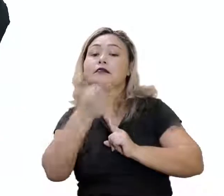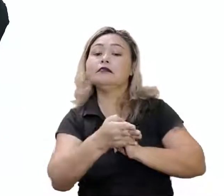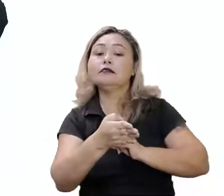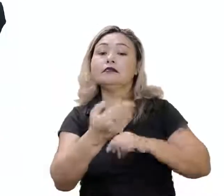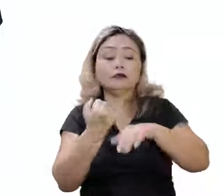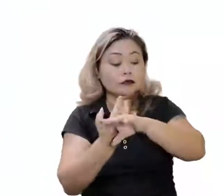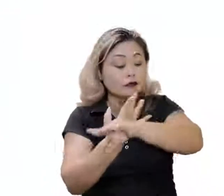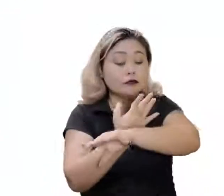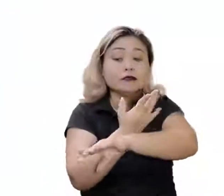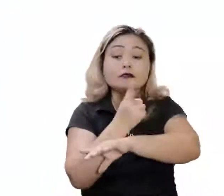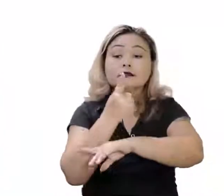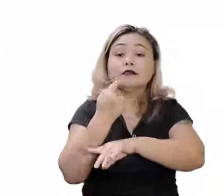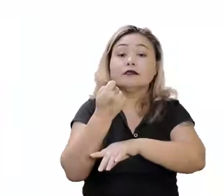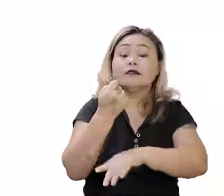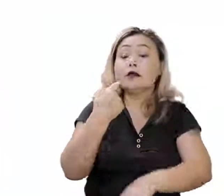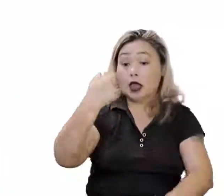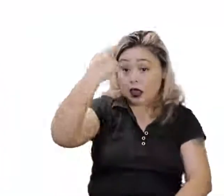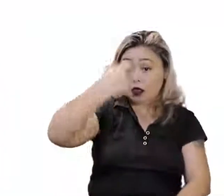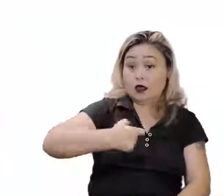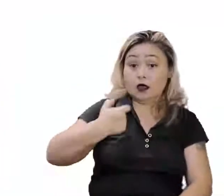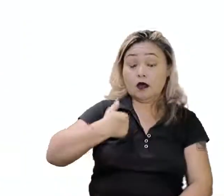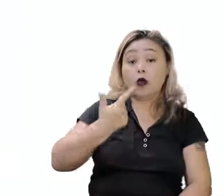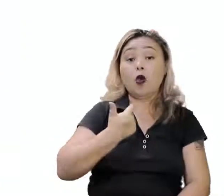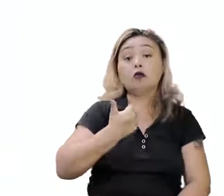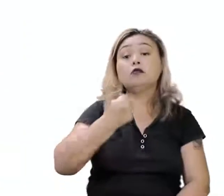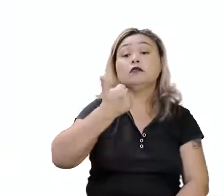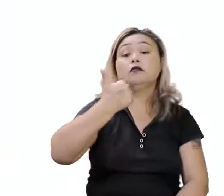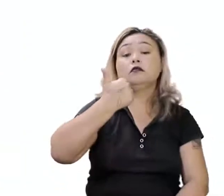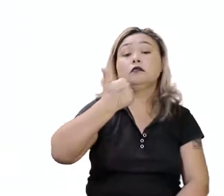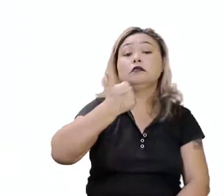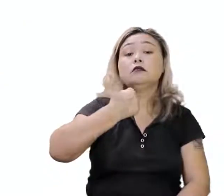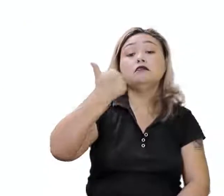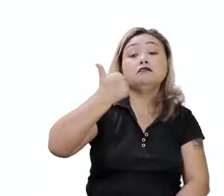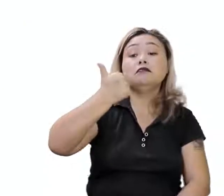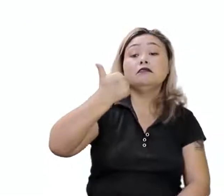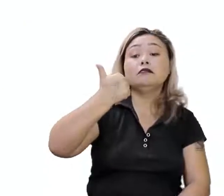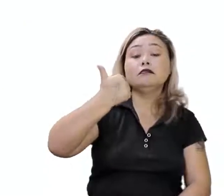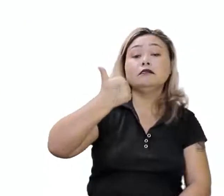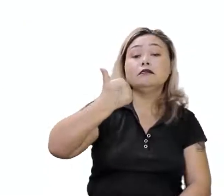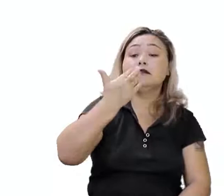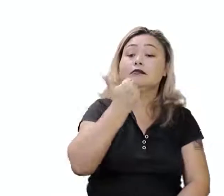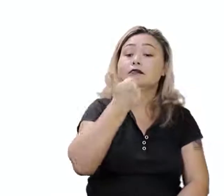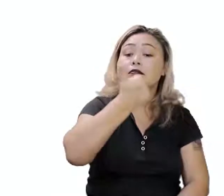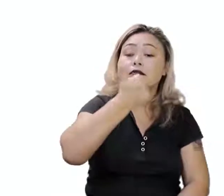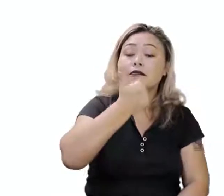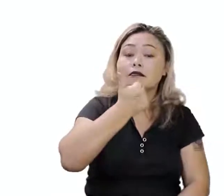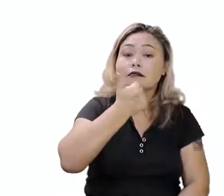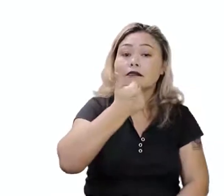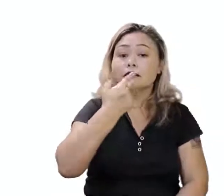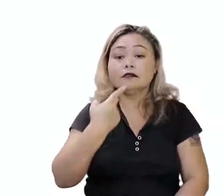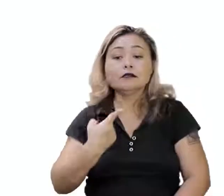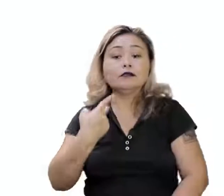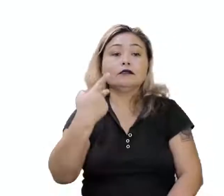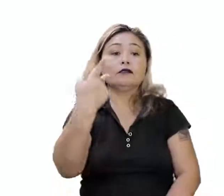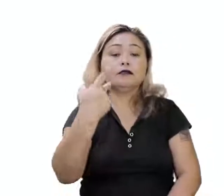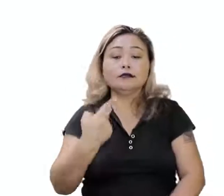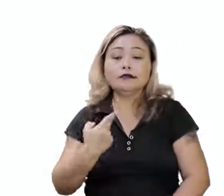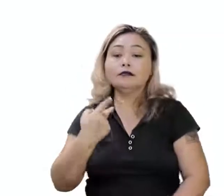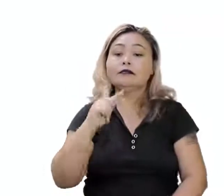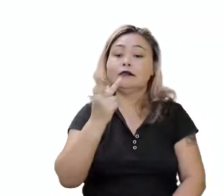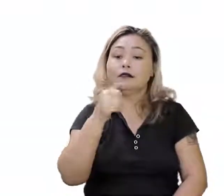do vegetal, eu vou estar agora como consumidor primário. Eu vou fazer o papel de